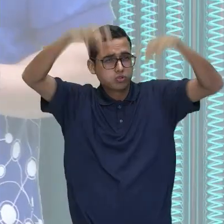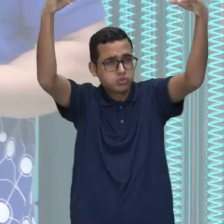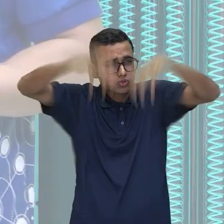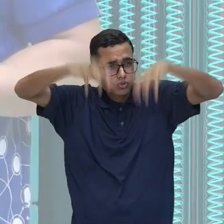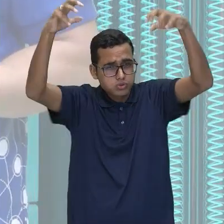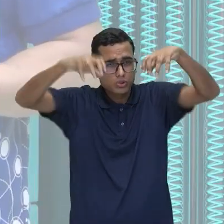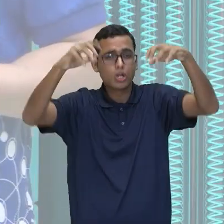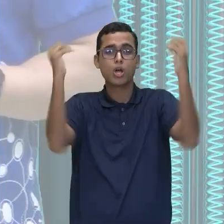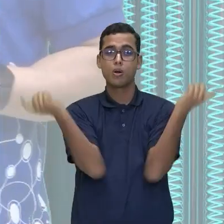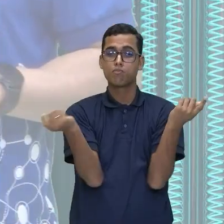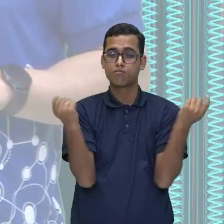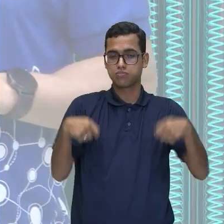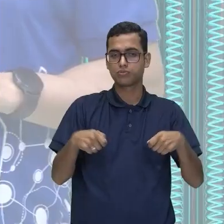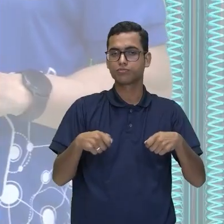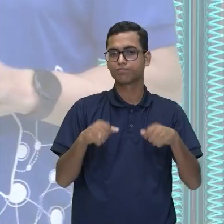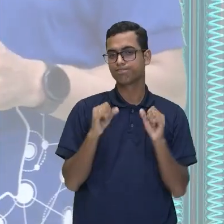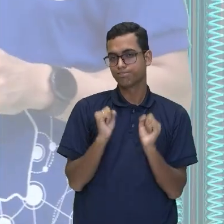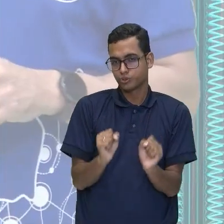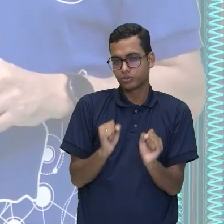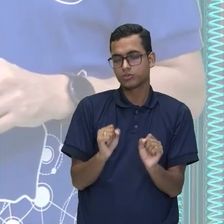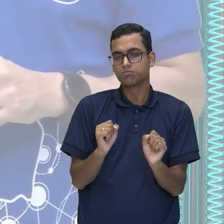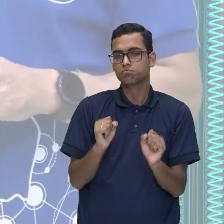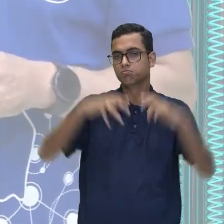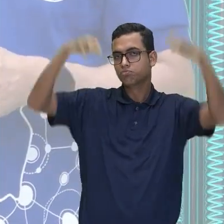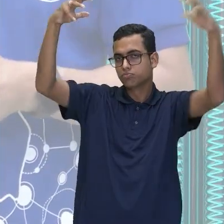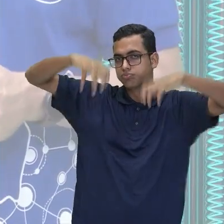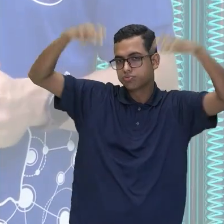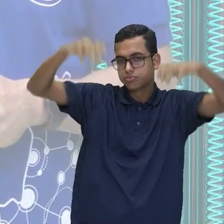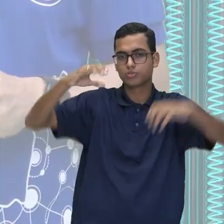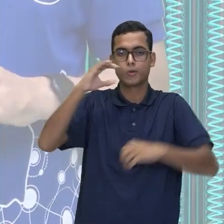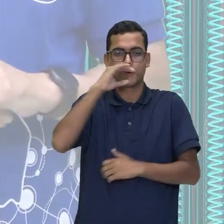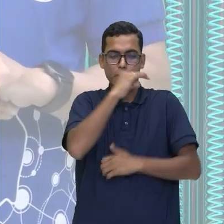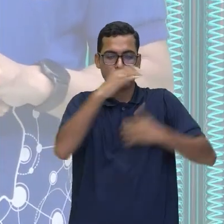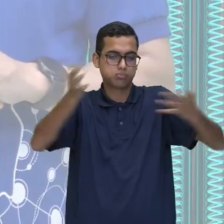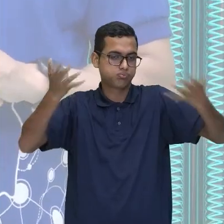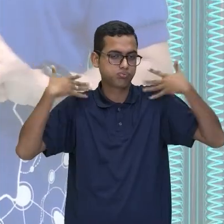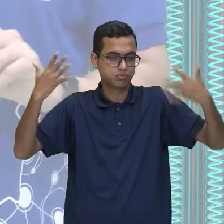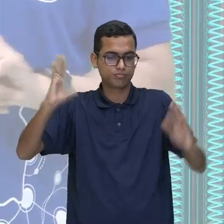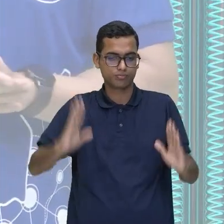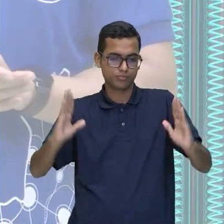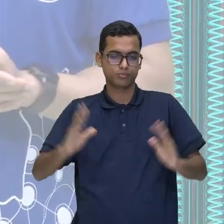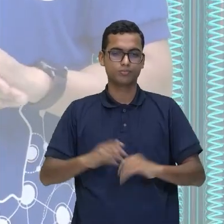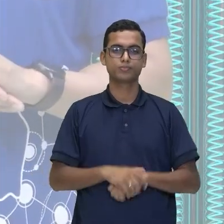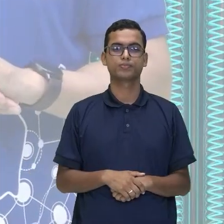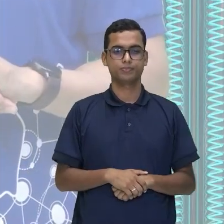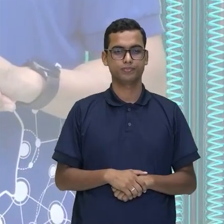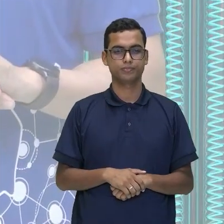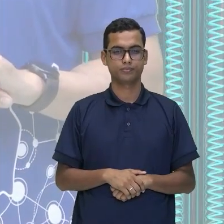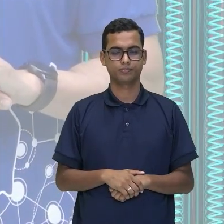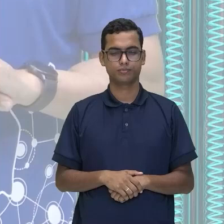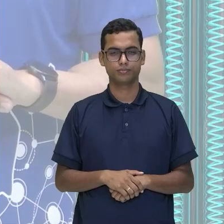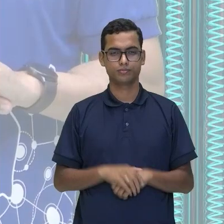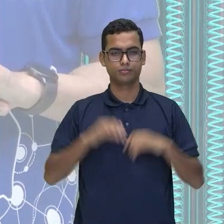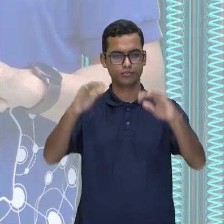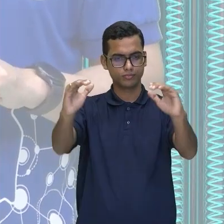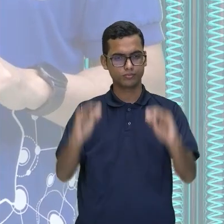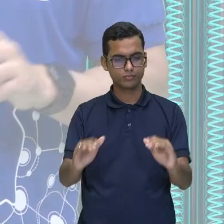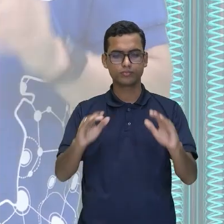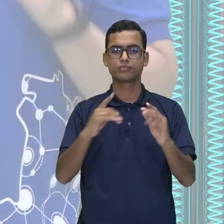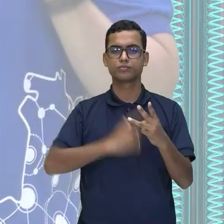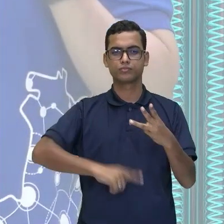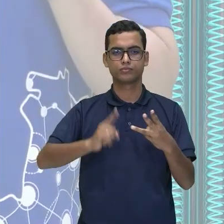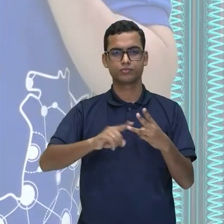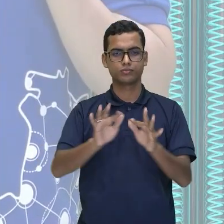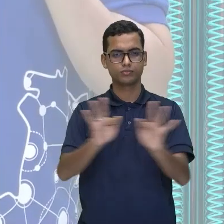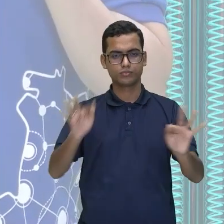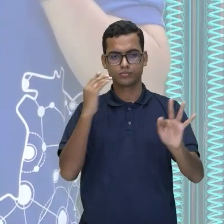pode isso. Então, utilize o verbo modal can. Outro exemplo. You can earn a lot of money as a teacher.